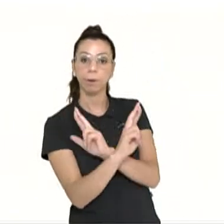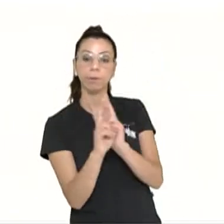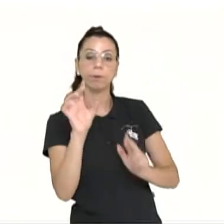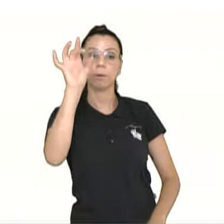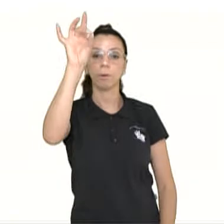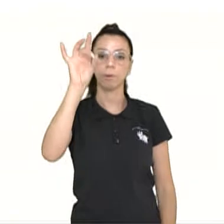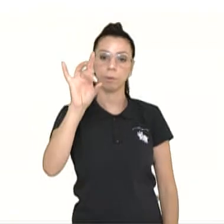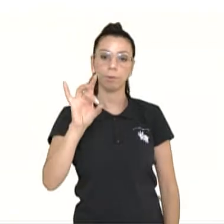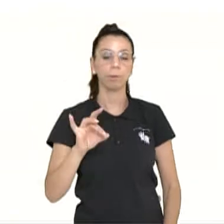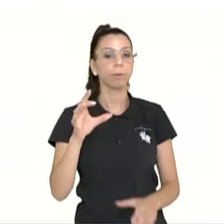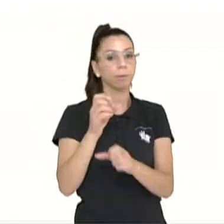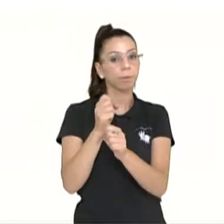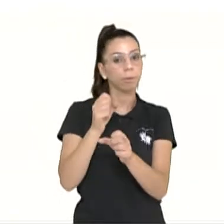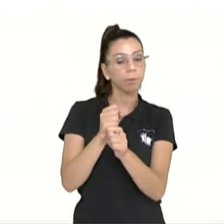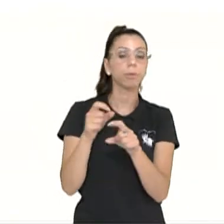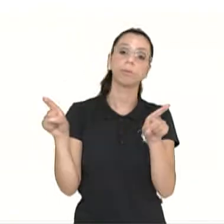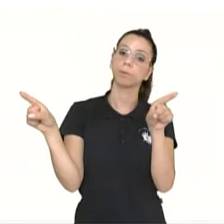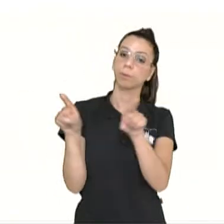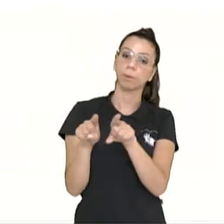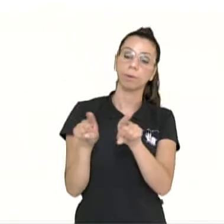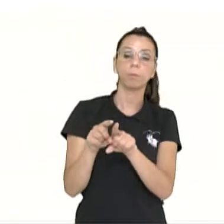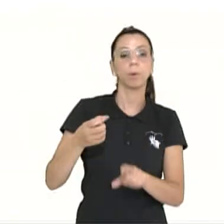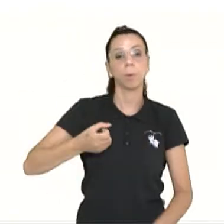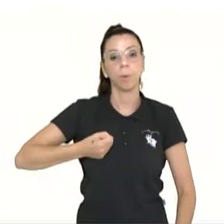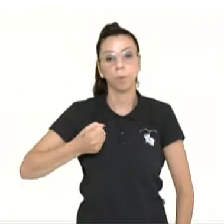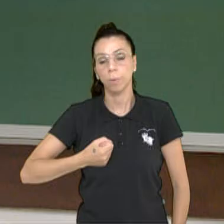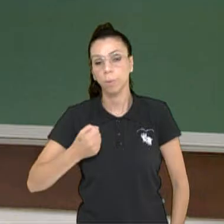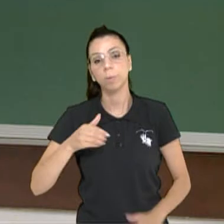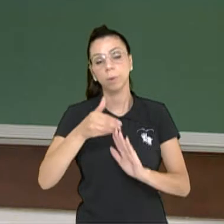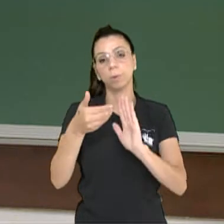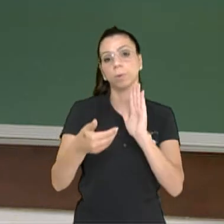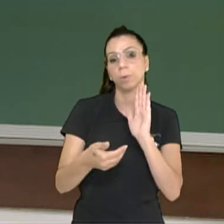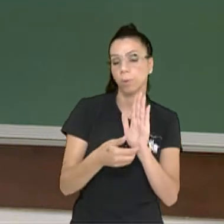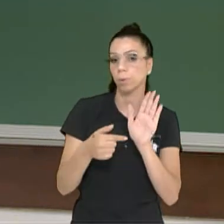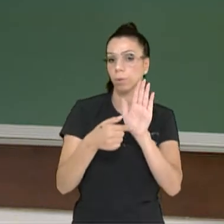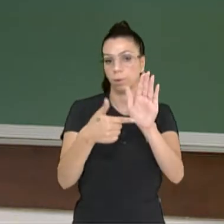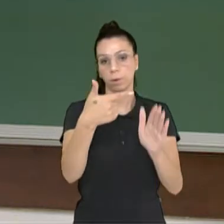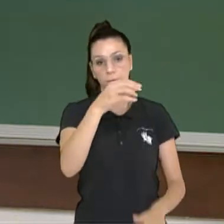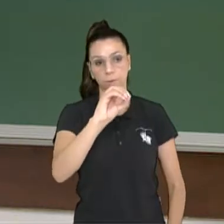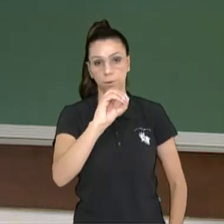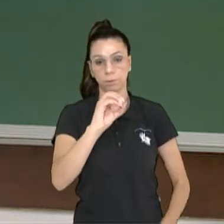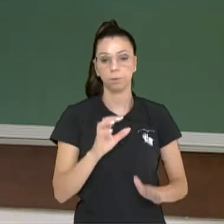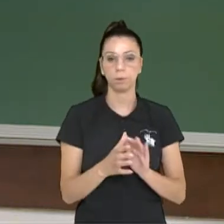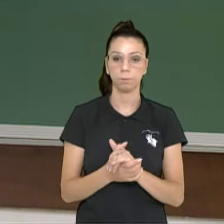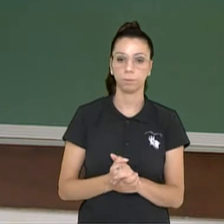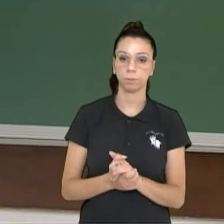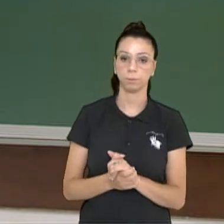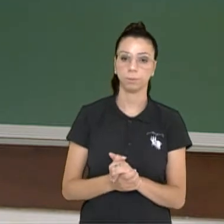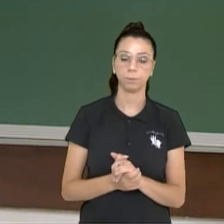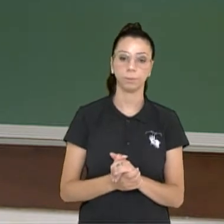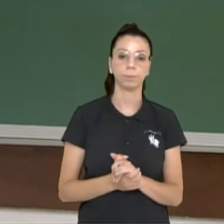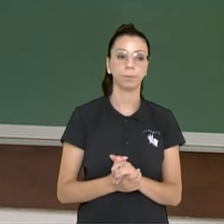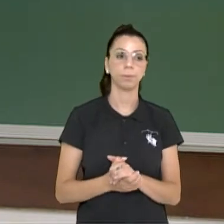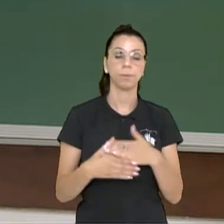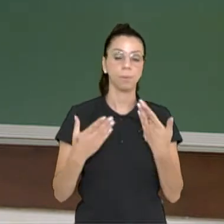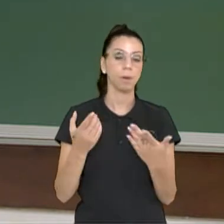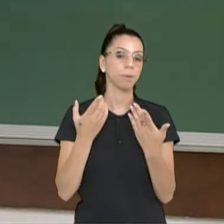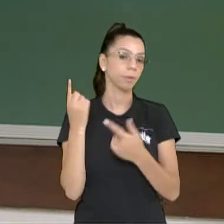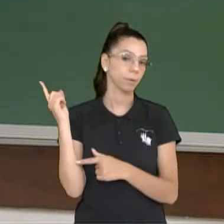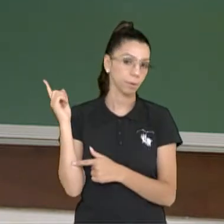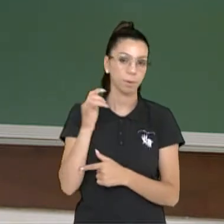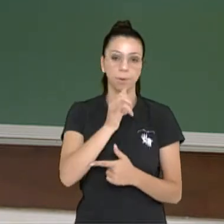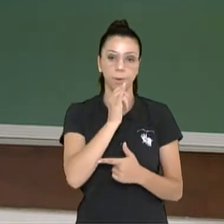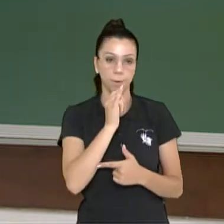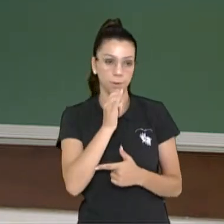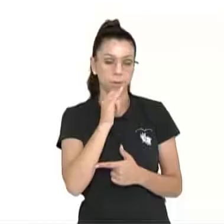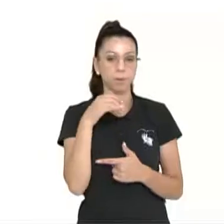frequências acumuladas com também o número total da nossa amostra, que são 20. Então aqui eu já deixei para vocês o